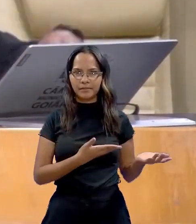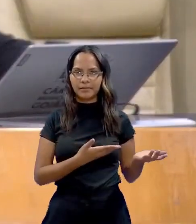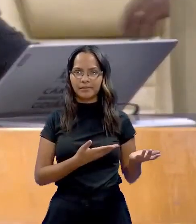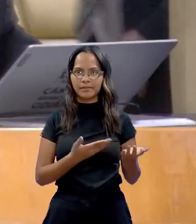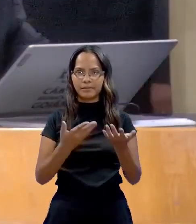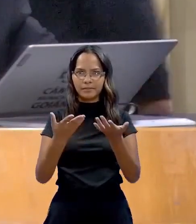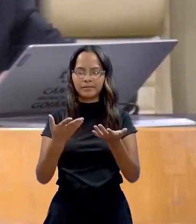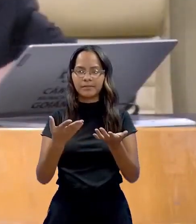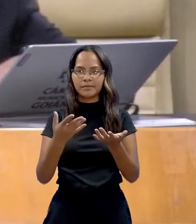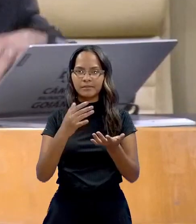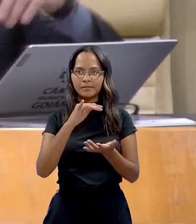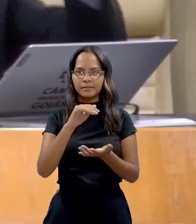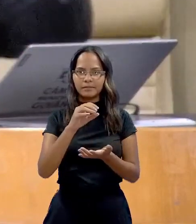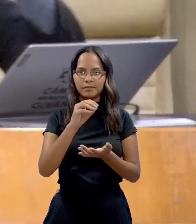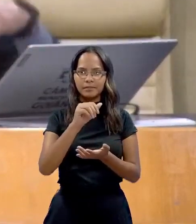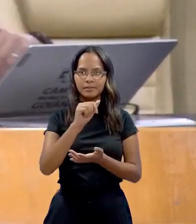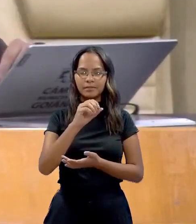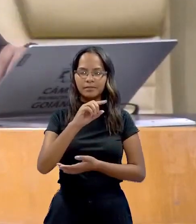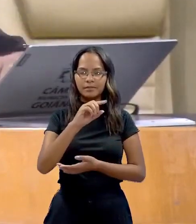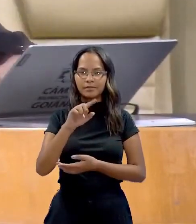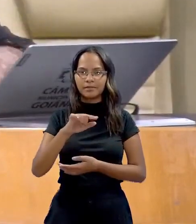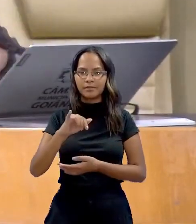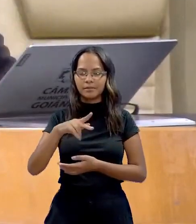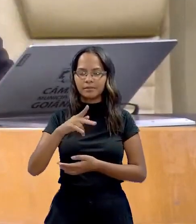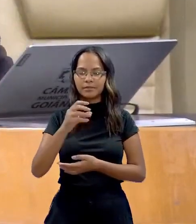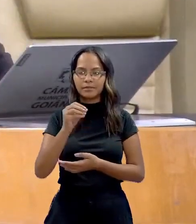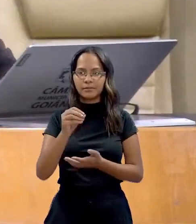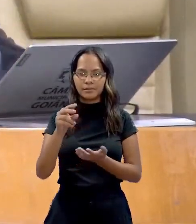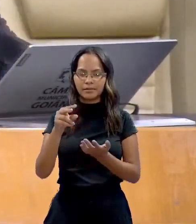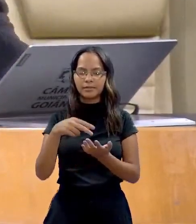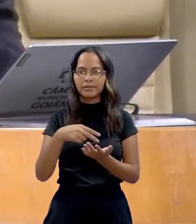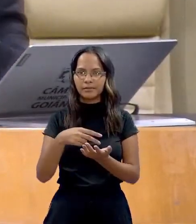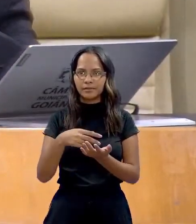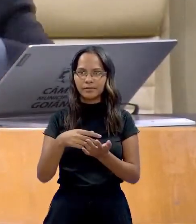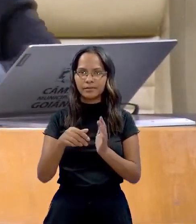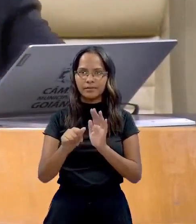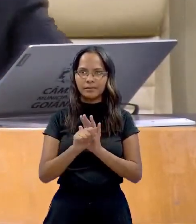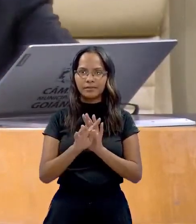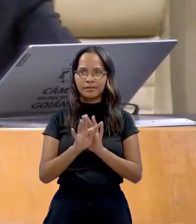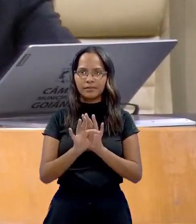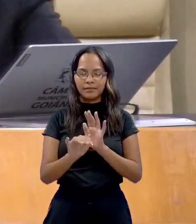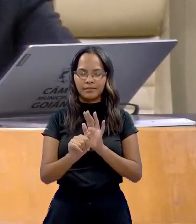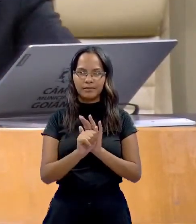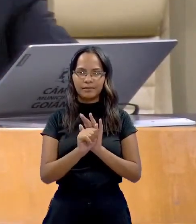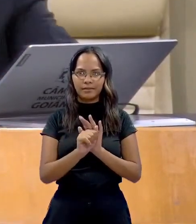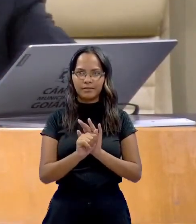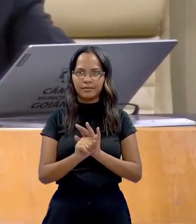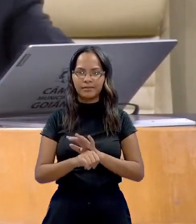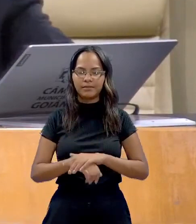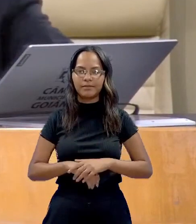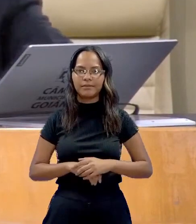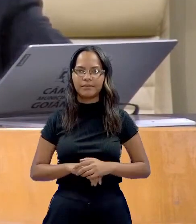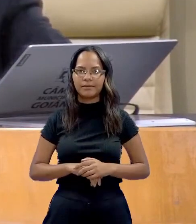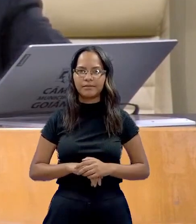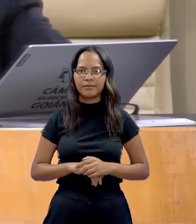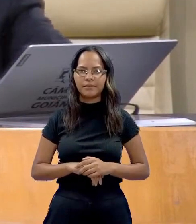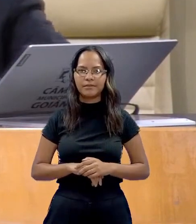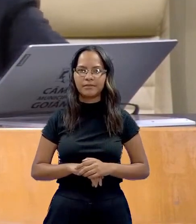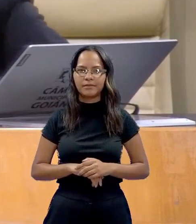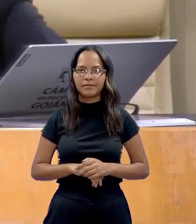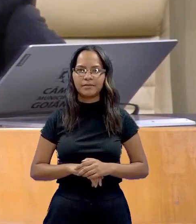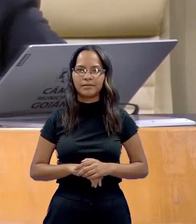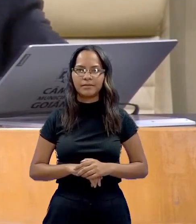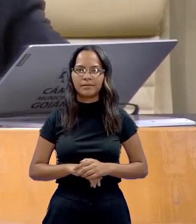aqui na primeira secretária aqui, para que possamos conduzir os trabalhos. Peço, Vossa Excelência,